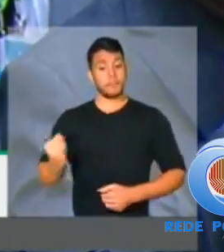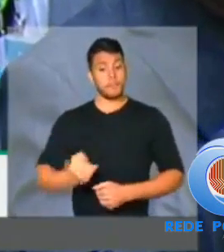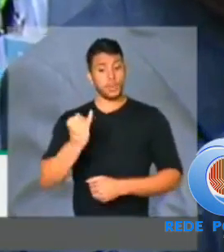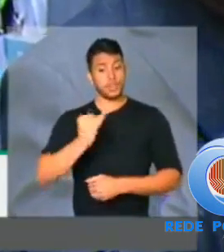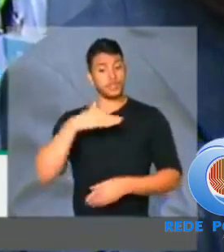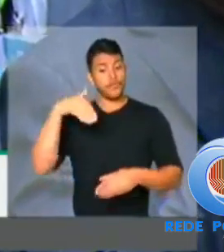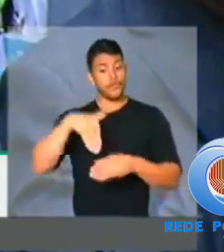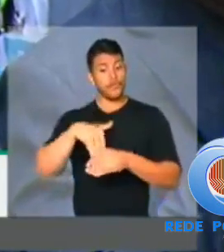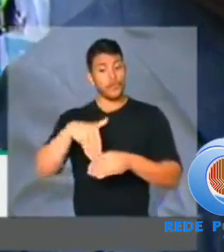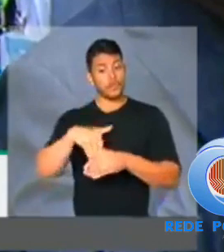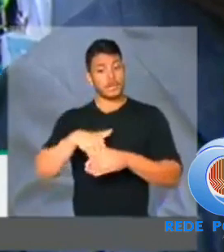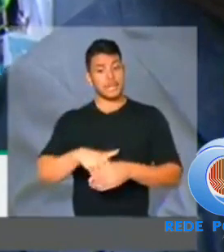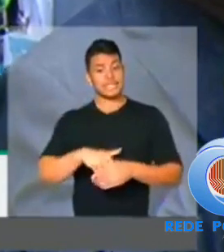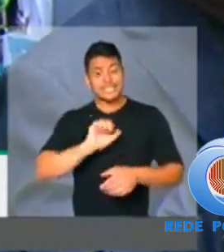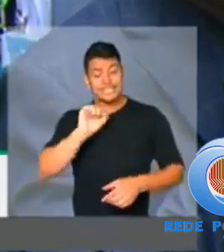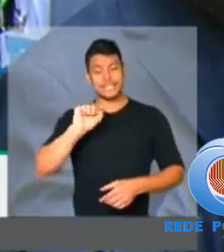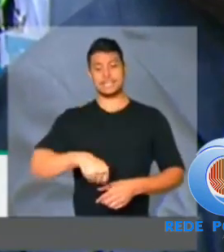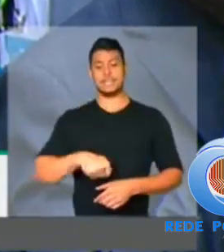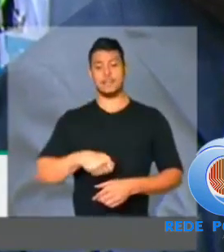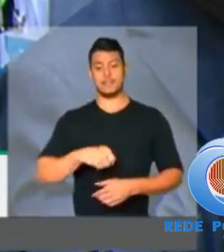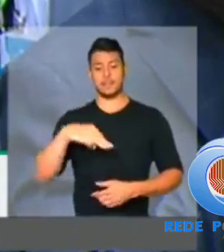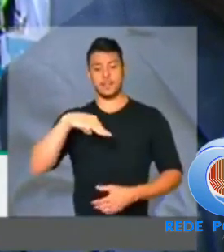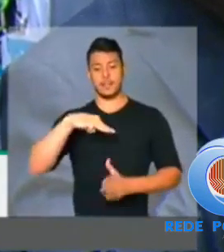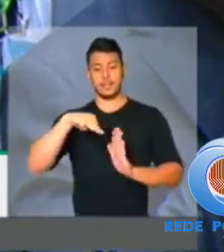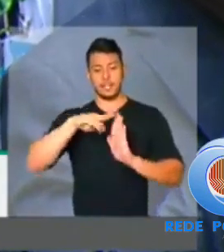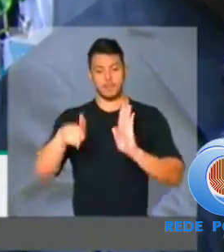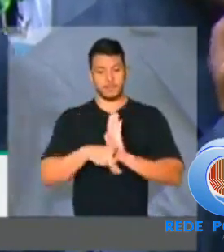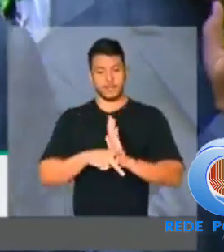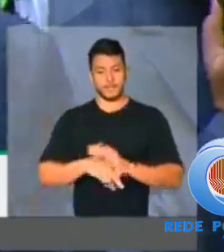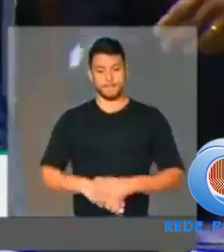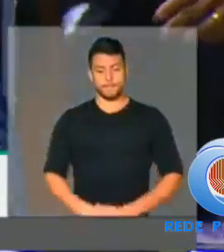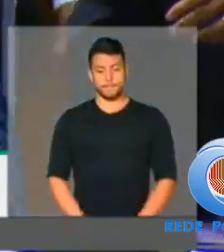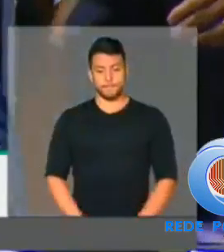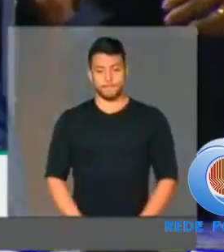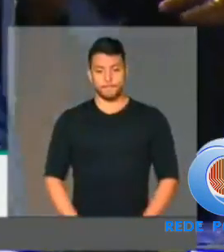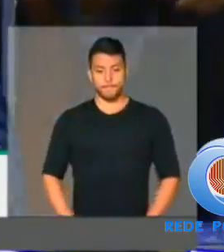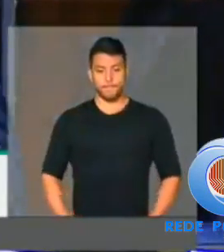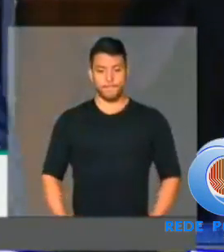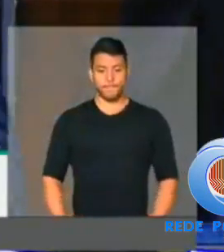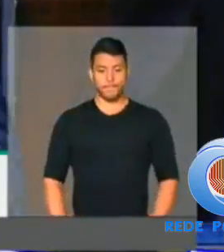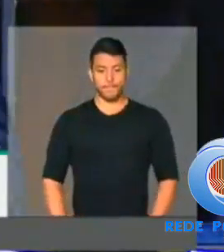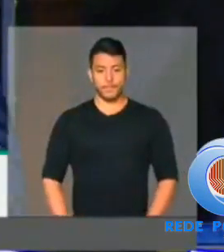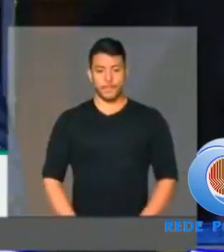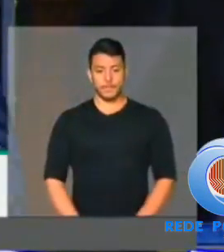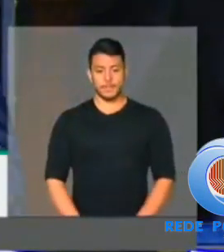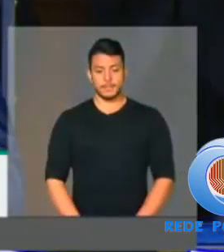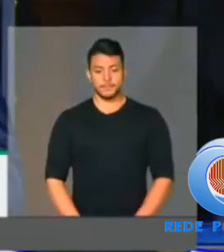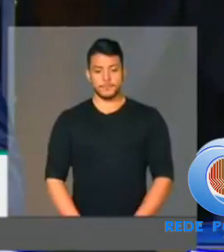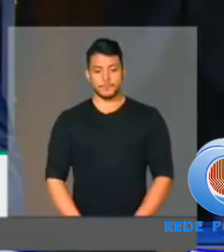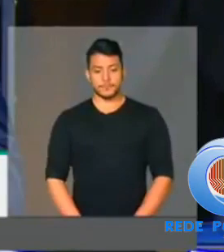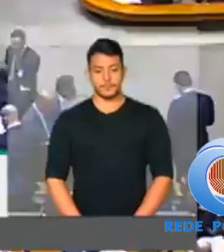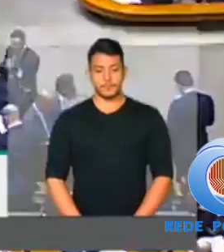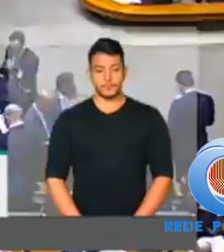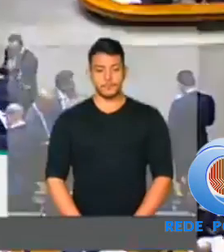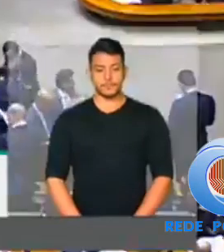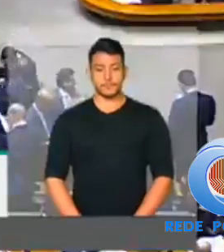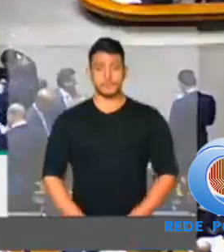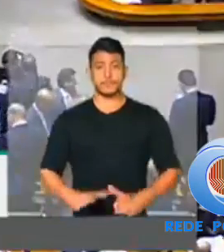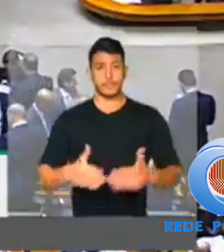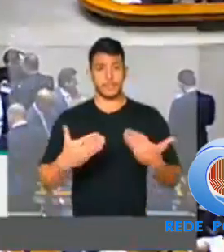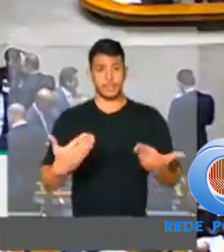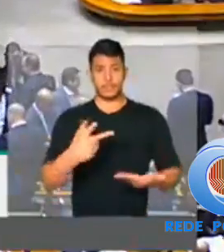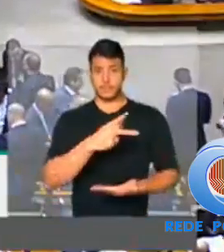importantíssimo votarmos e votarmos sim essa MP nessa noite de hoje. Solidariedade. Senhor presidente, eu quero registrar